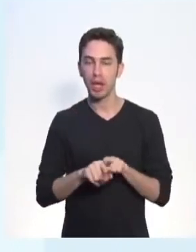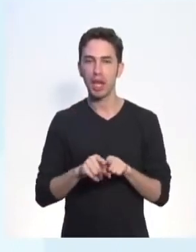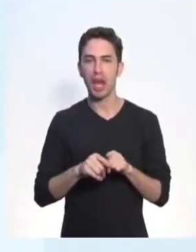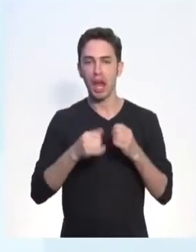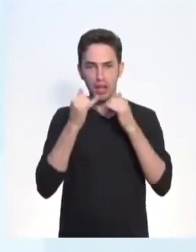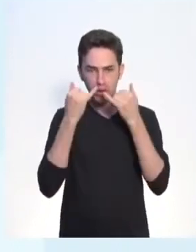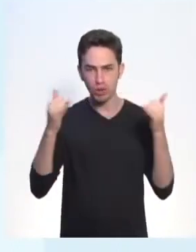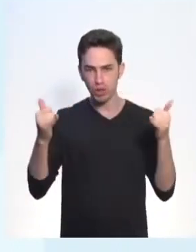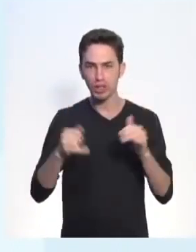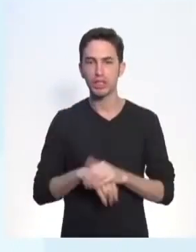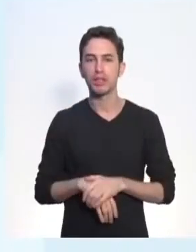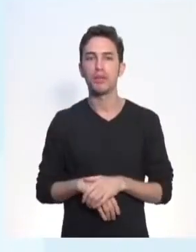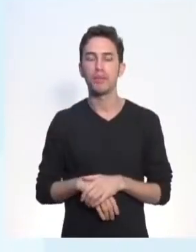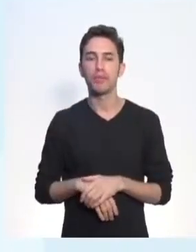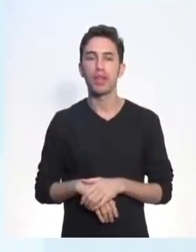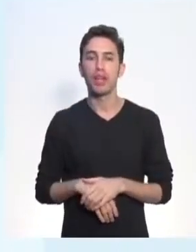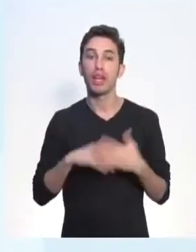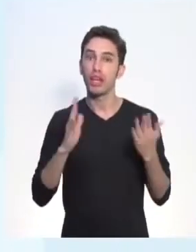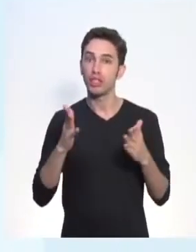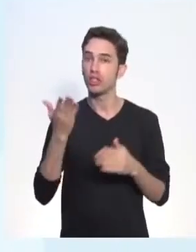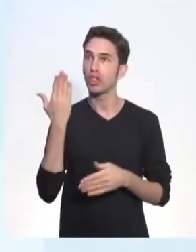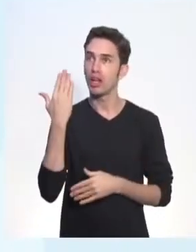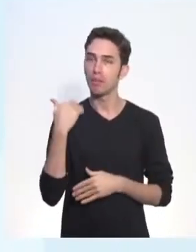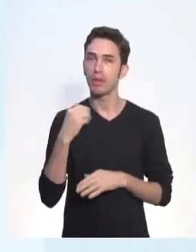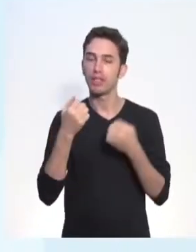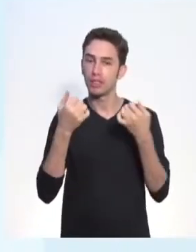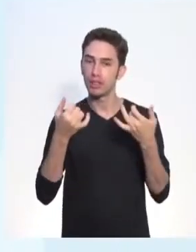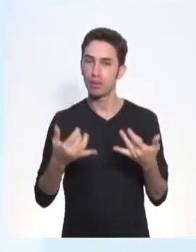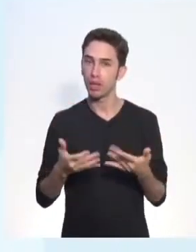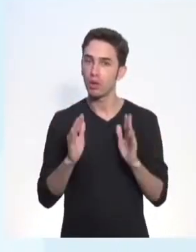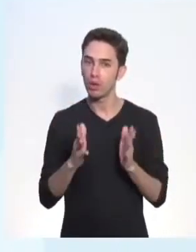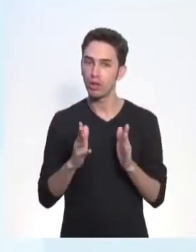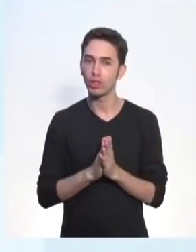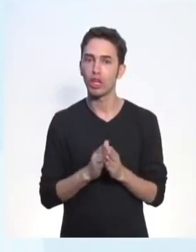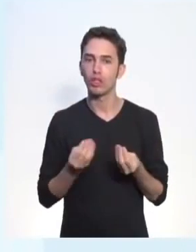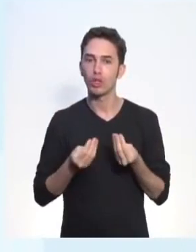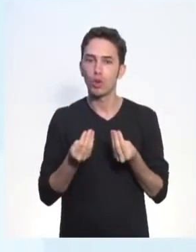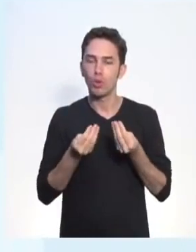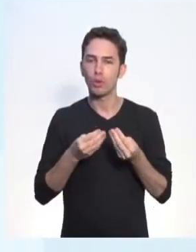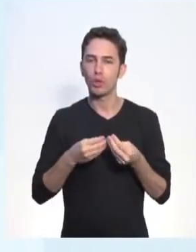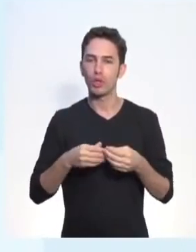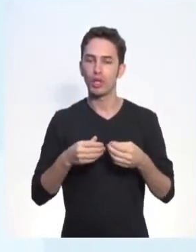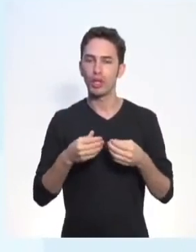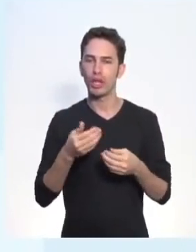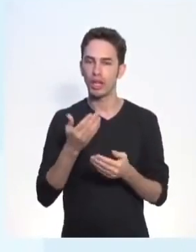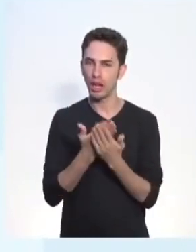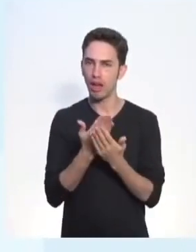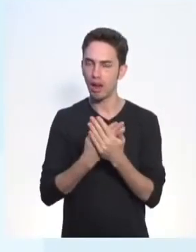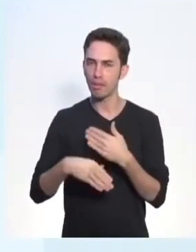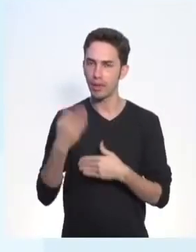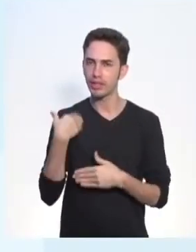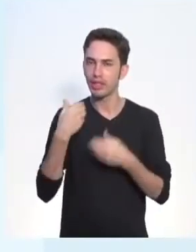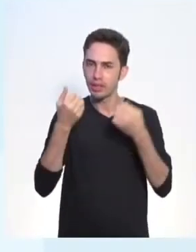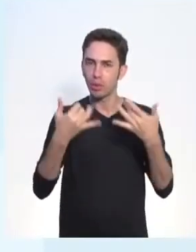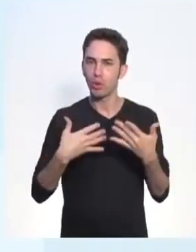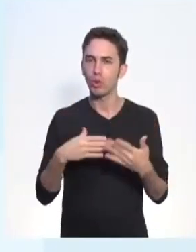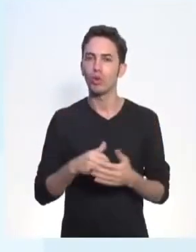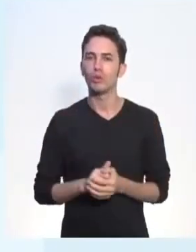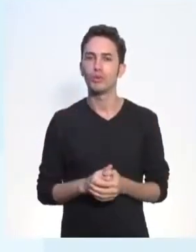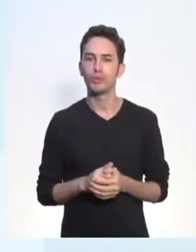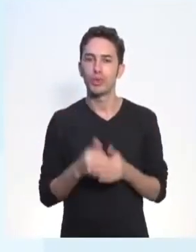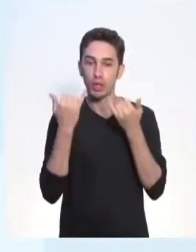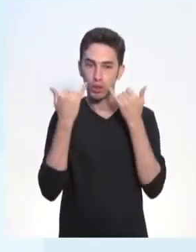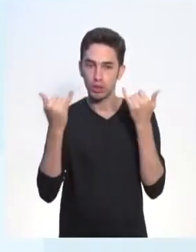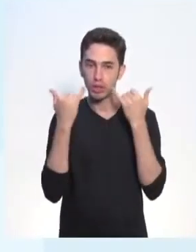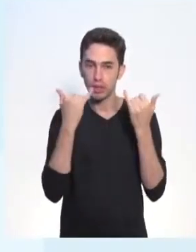notícia, que nós já até falamos um pouquinho do corpo da notícia na aula passada. Uma das partes da estrutura